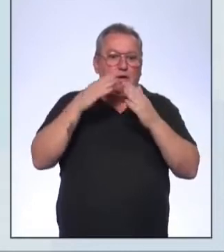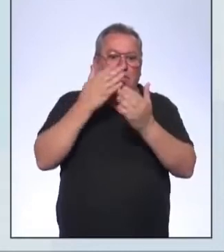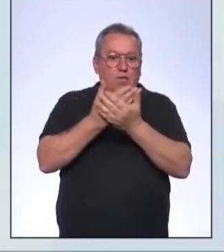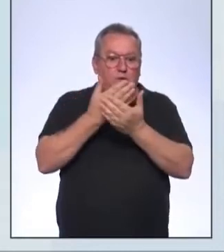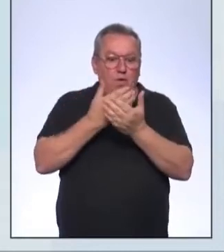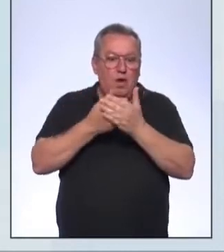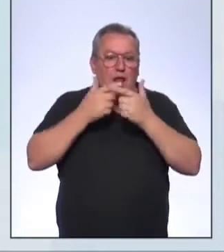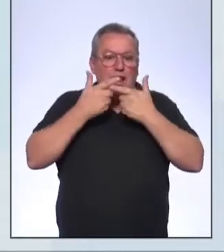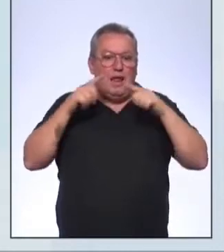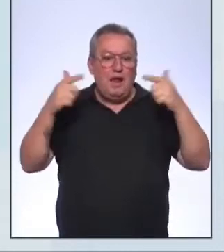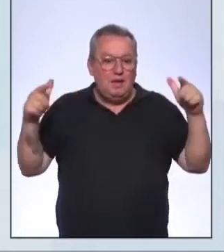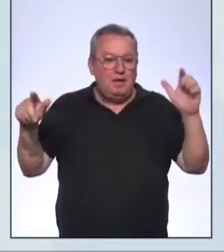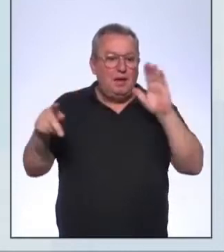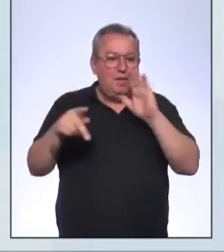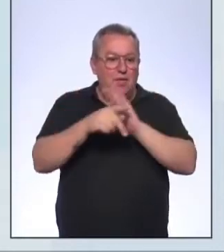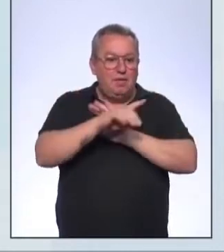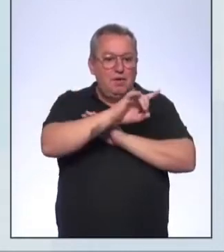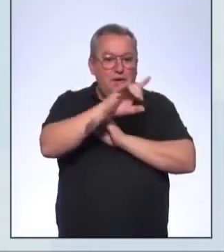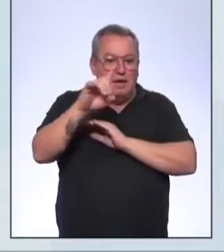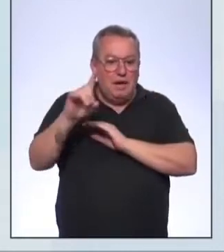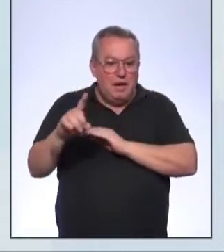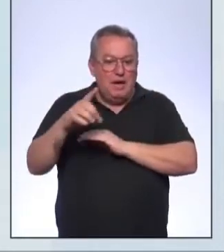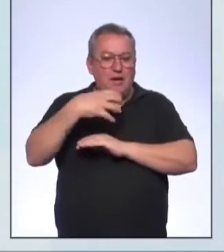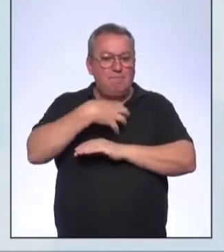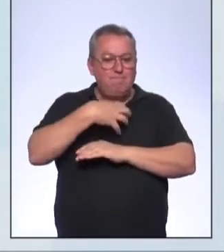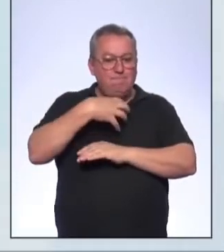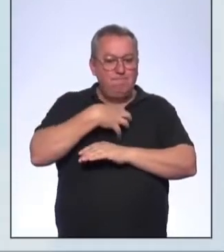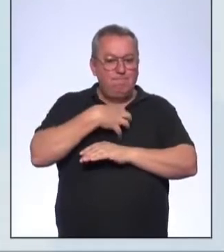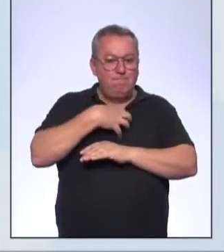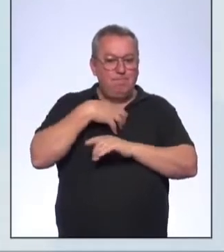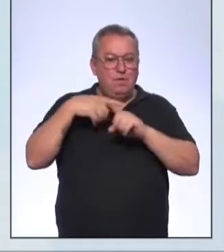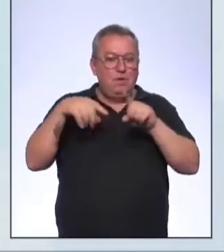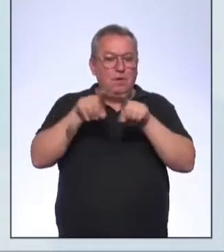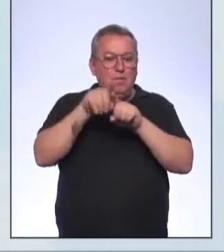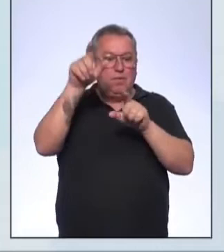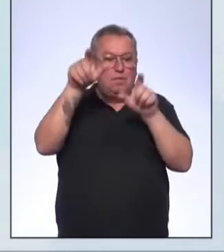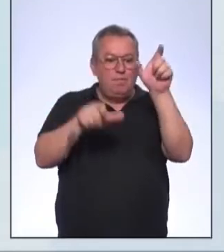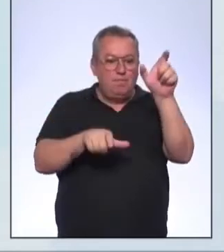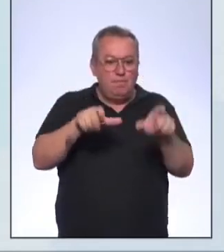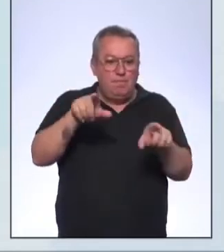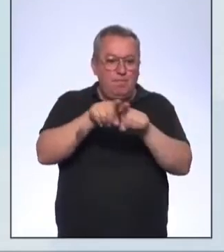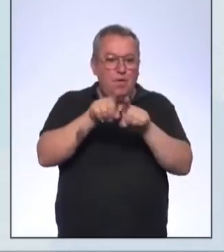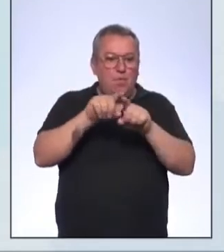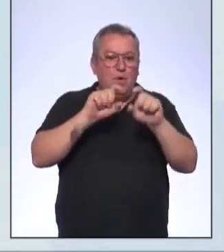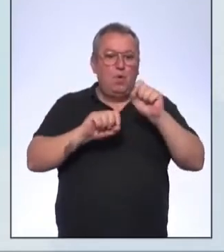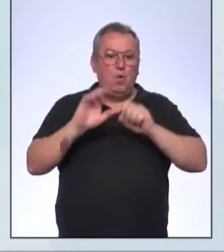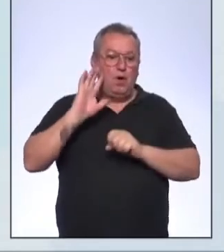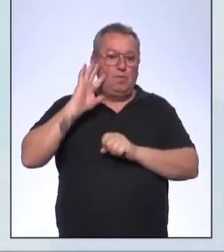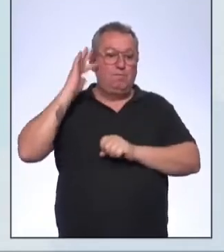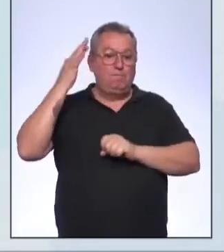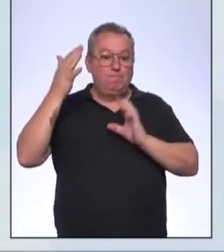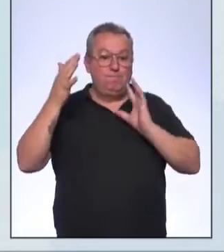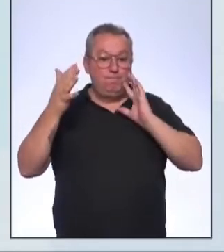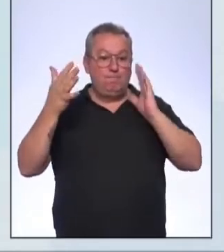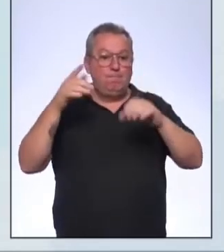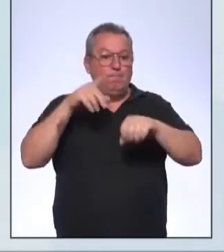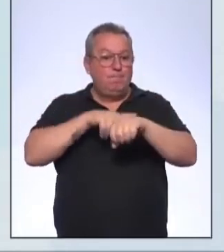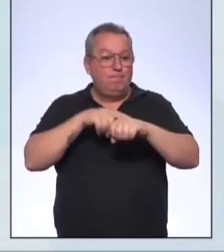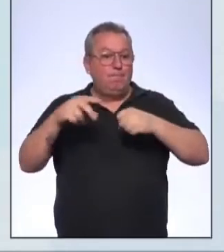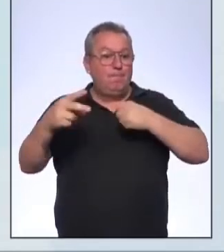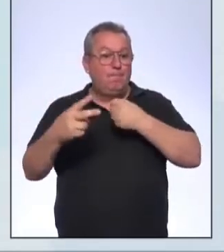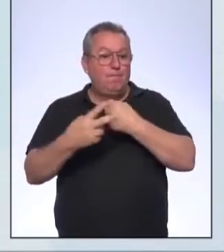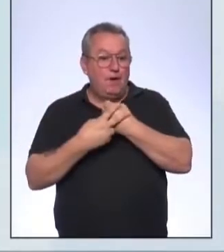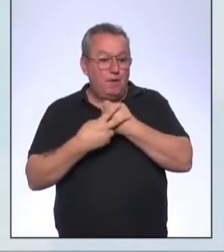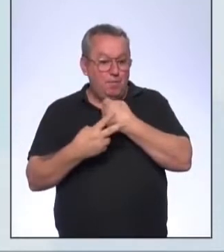típica de cada gênero para a caracterização dos cenários e das personagens e os efeitos de sentido decorrentes dos